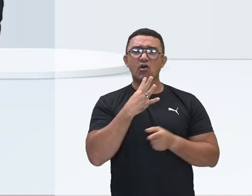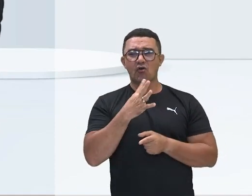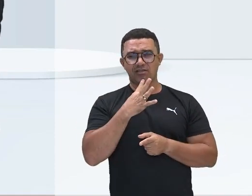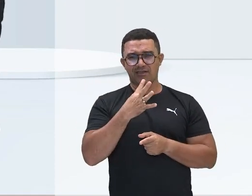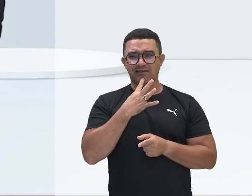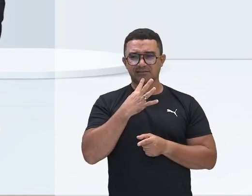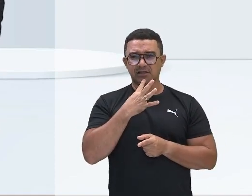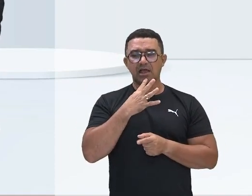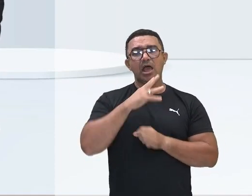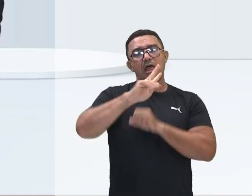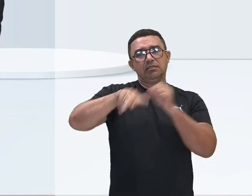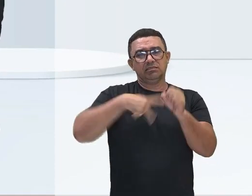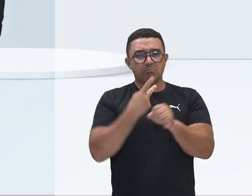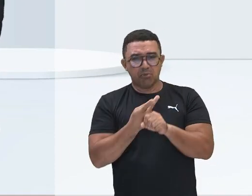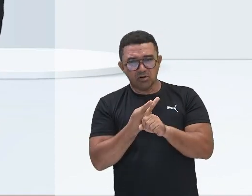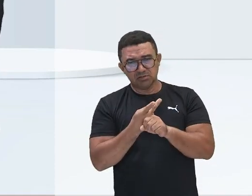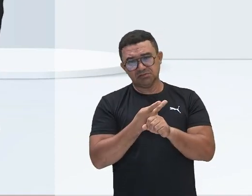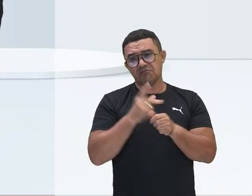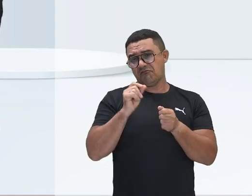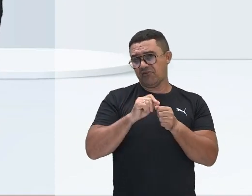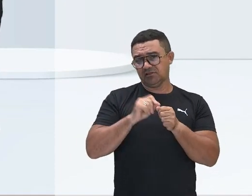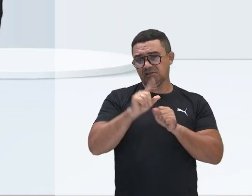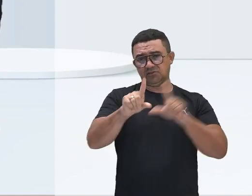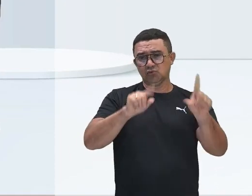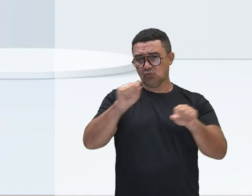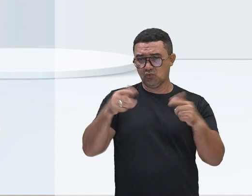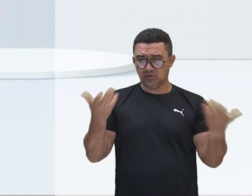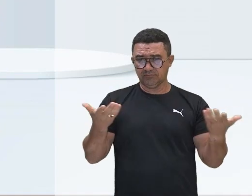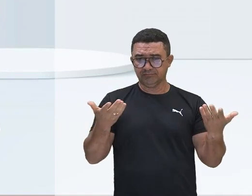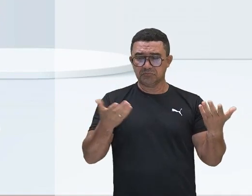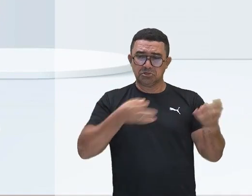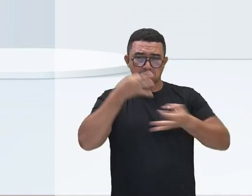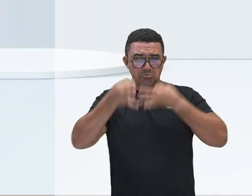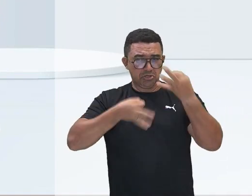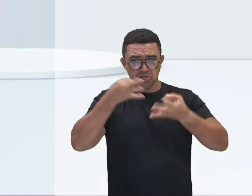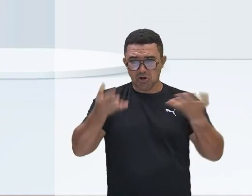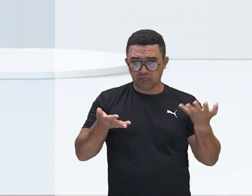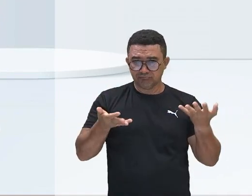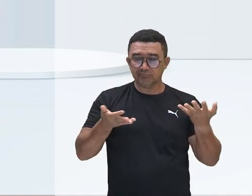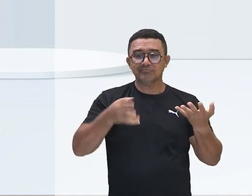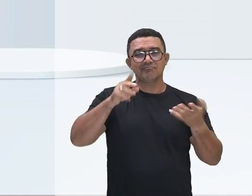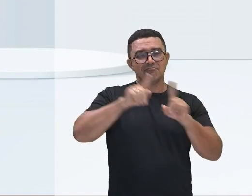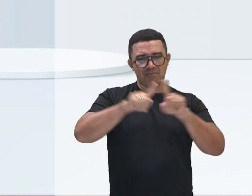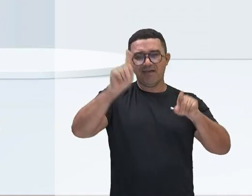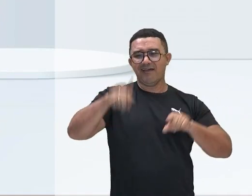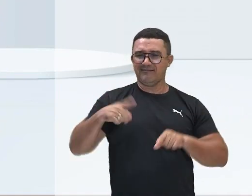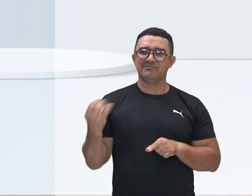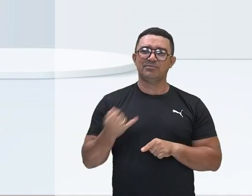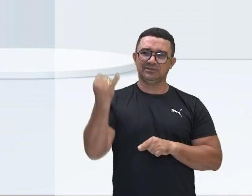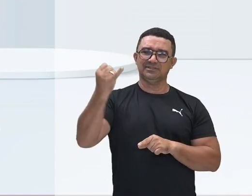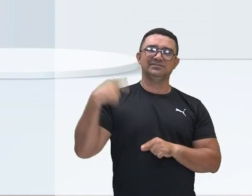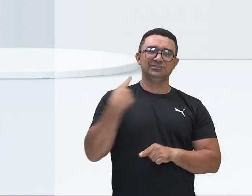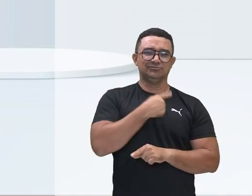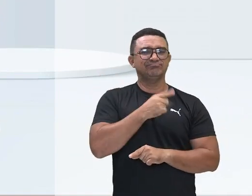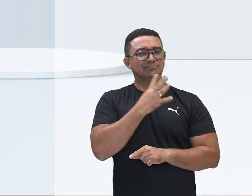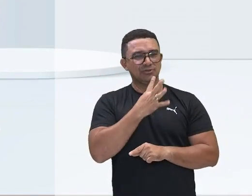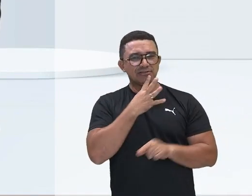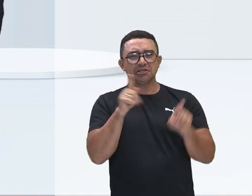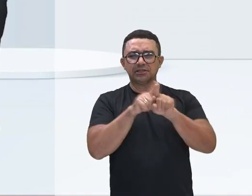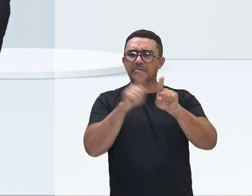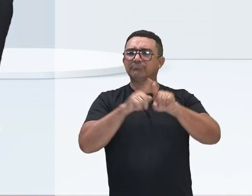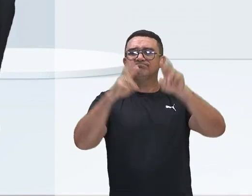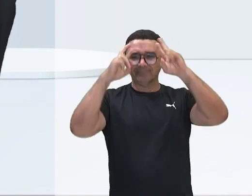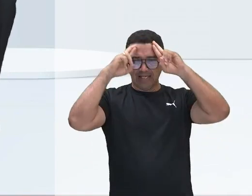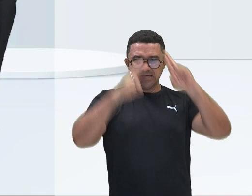depois julgar ou apontar ou falar alguma coisa, tá? Mas é importante que a gente conheça e, acima de tudo, respeite.